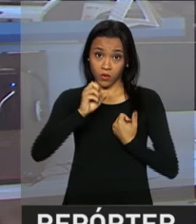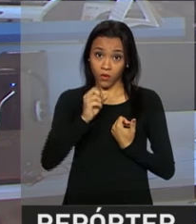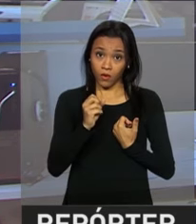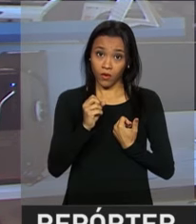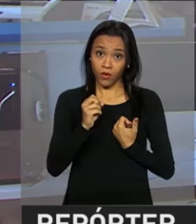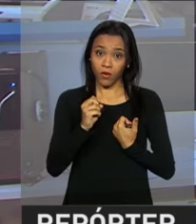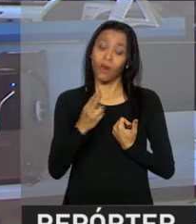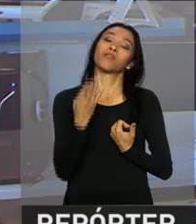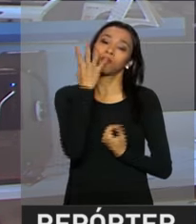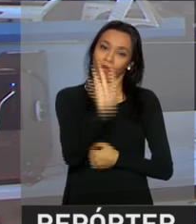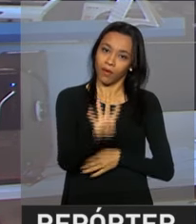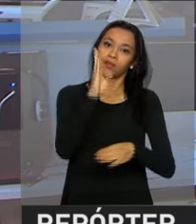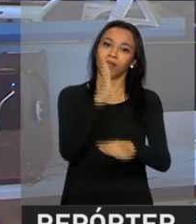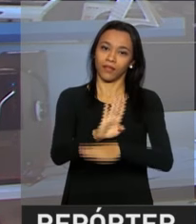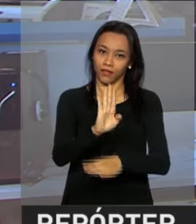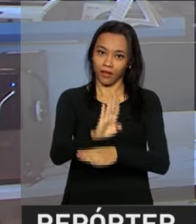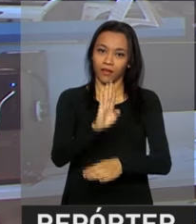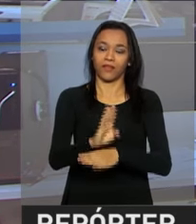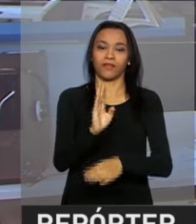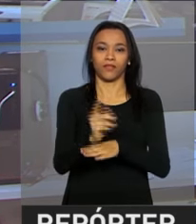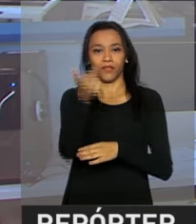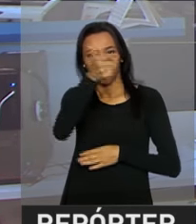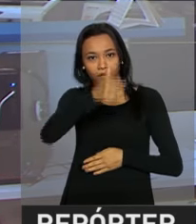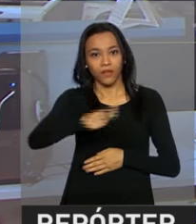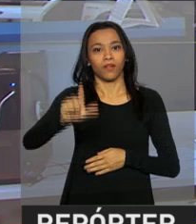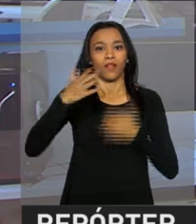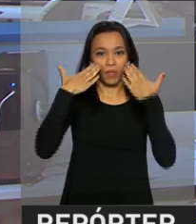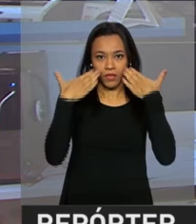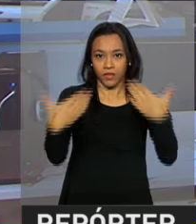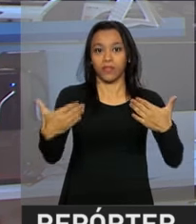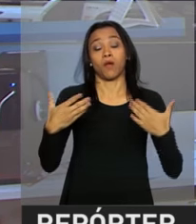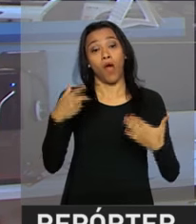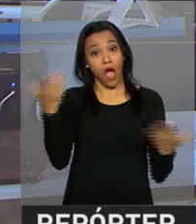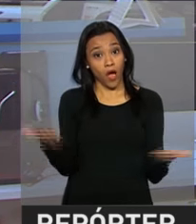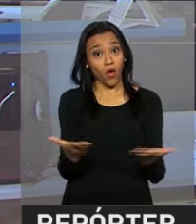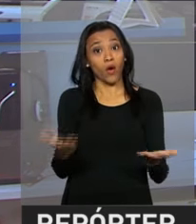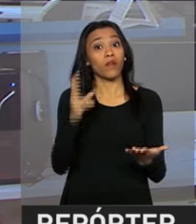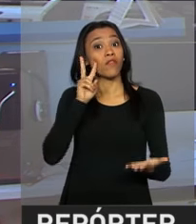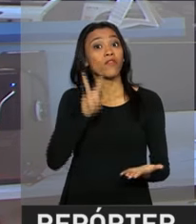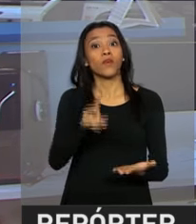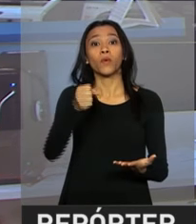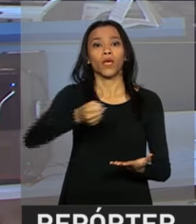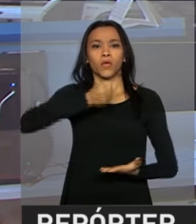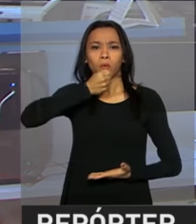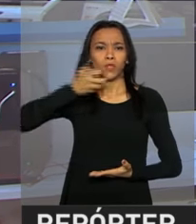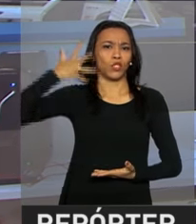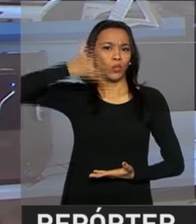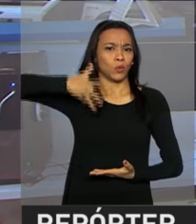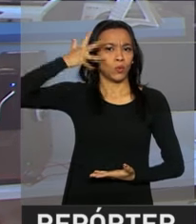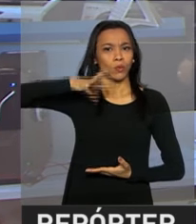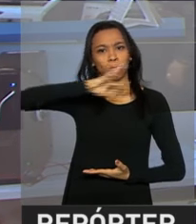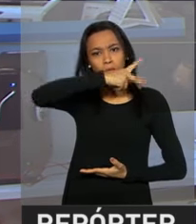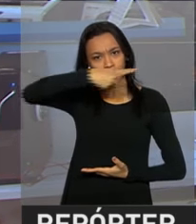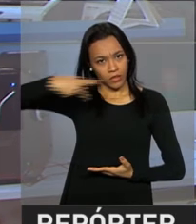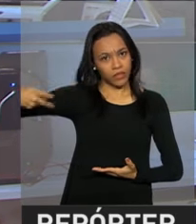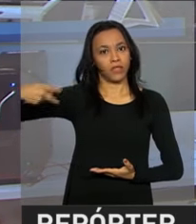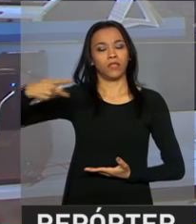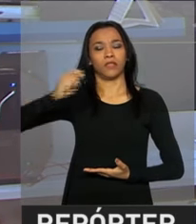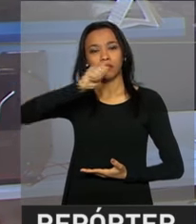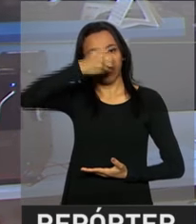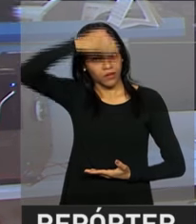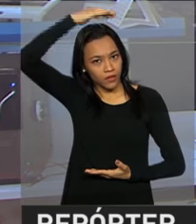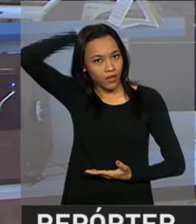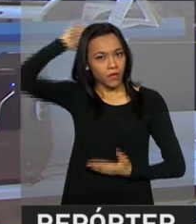às 16h na próxima edição do Repórter NBR. Veja agora a representação do discurso do presidente em exercício, Michel